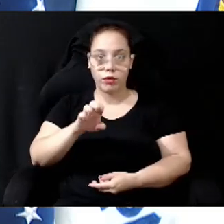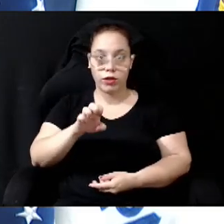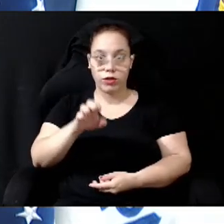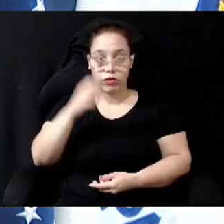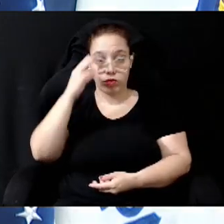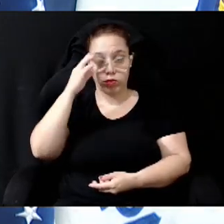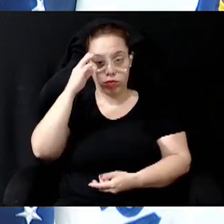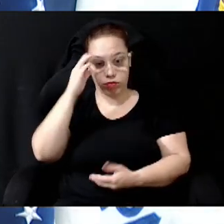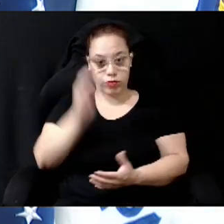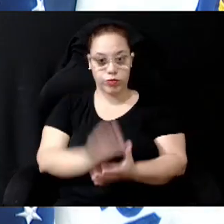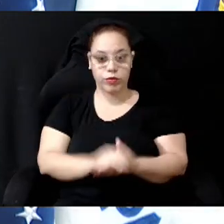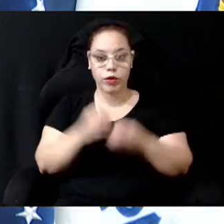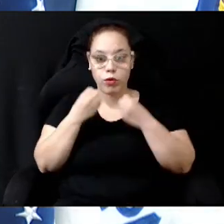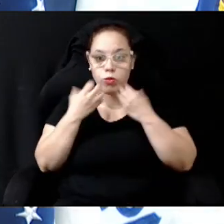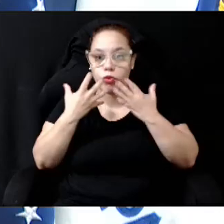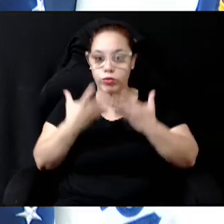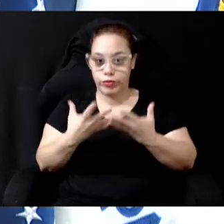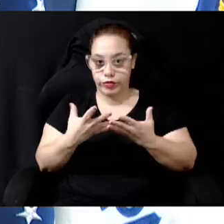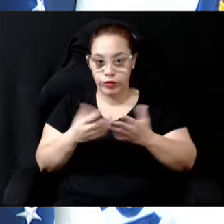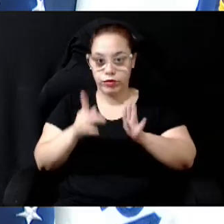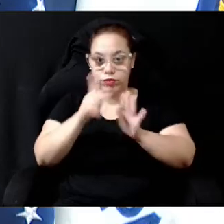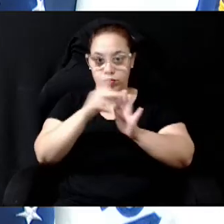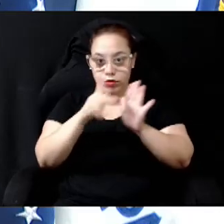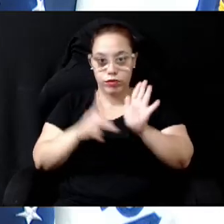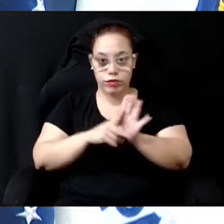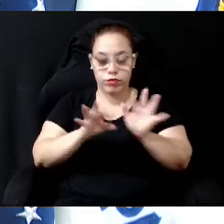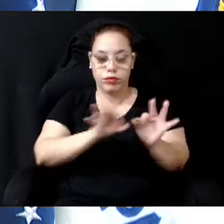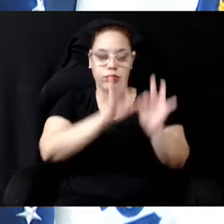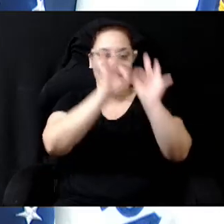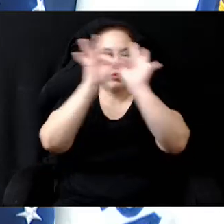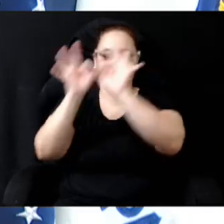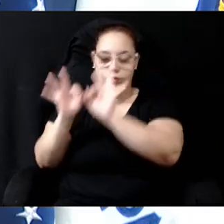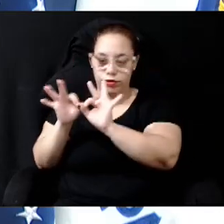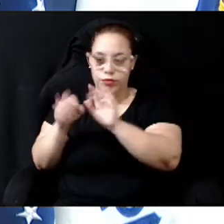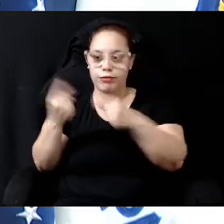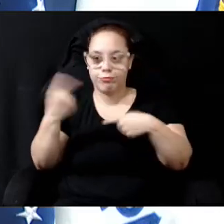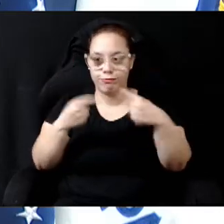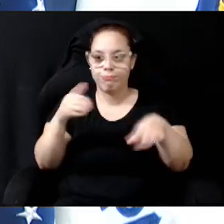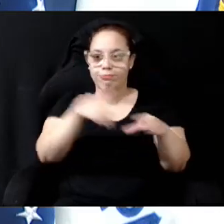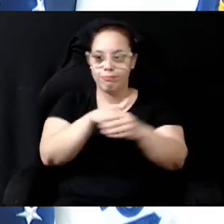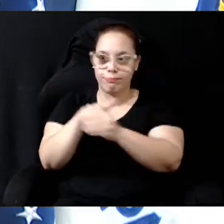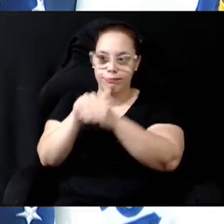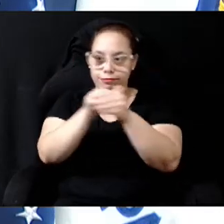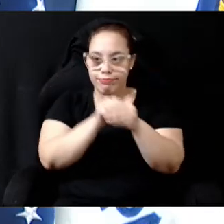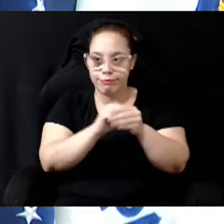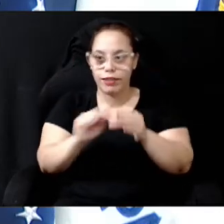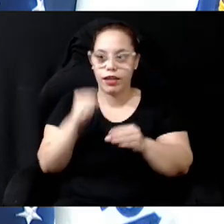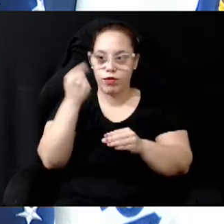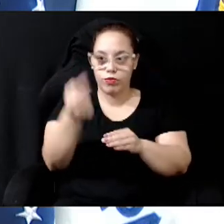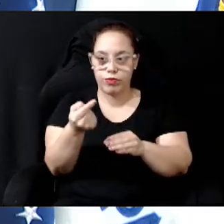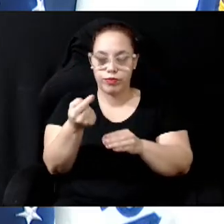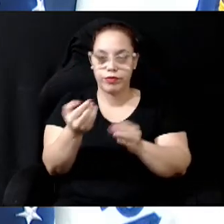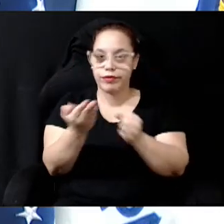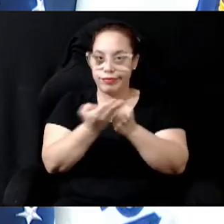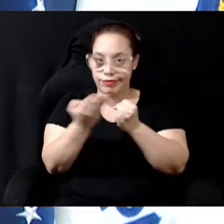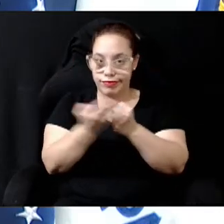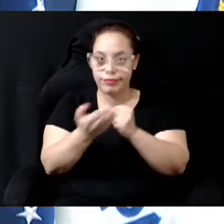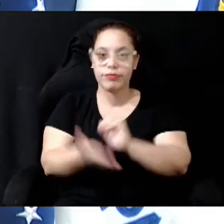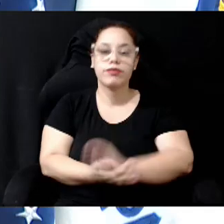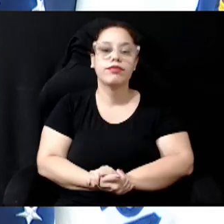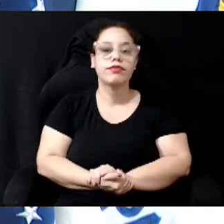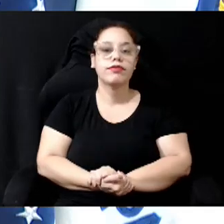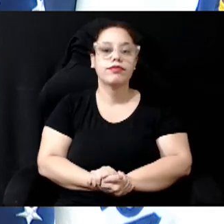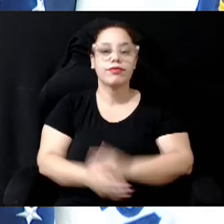Bom, esses projetos você vai conferir, então, a análise e a votação deles daqui a pouquinho, depois do intervalo regimental. Eu agradeço a